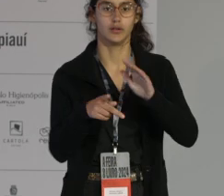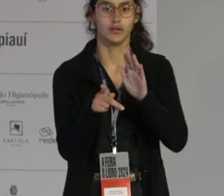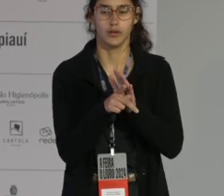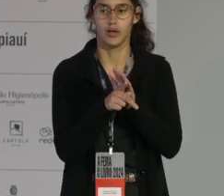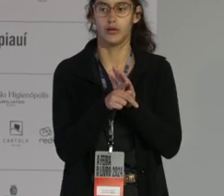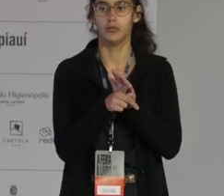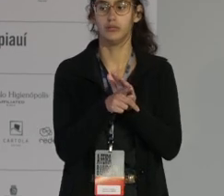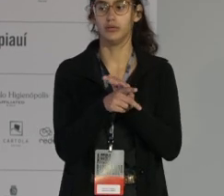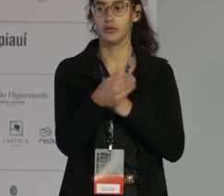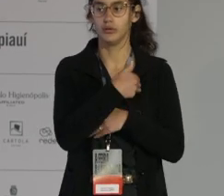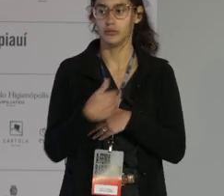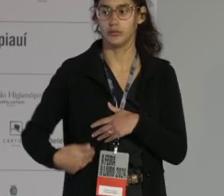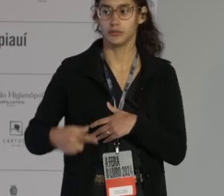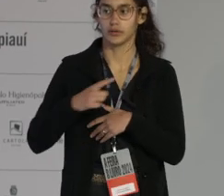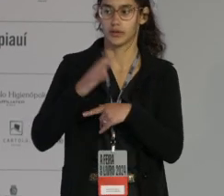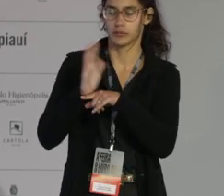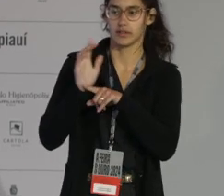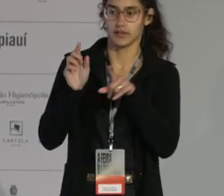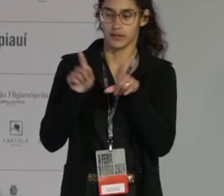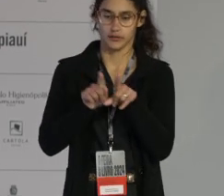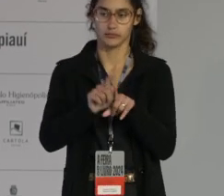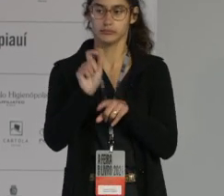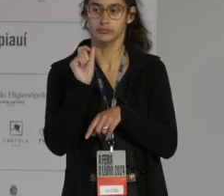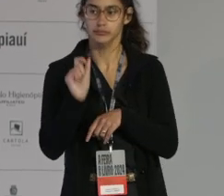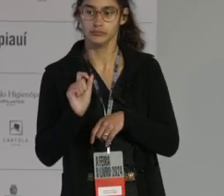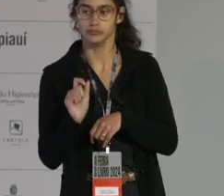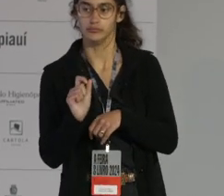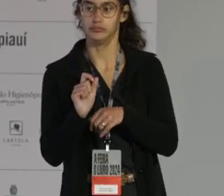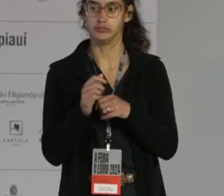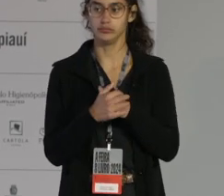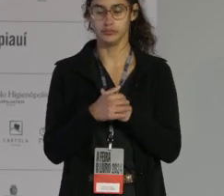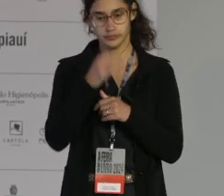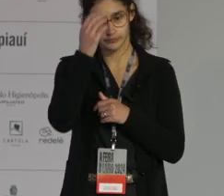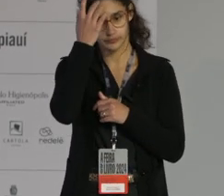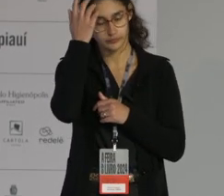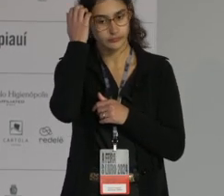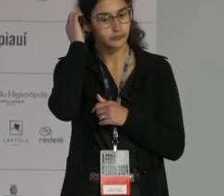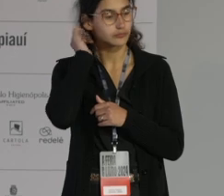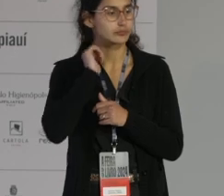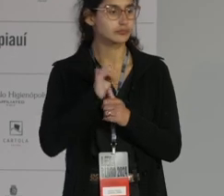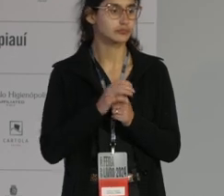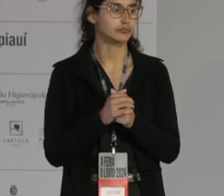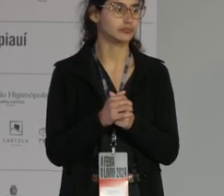concurso público, né? Tem uma cena no Macunaíma em que